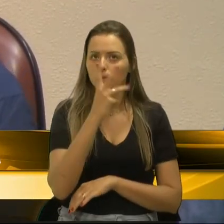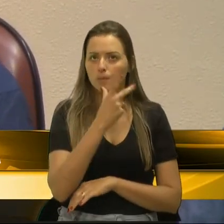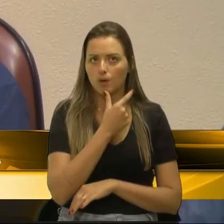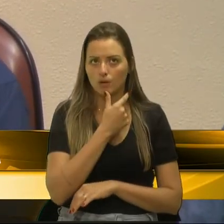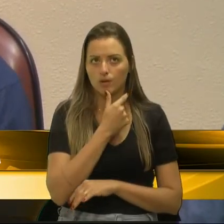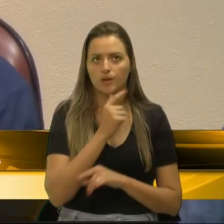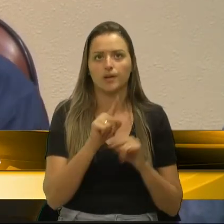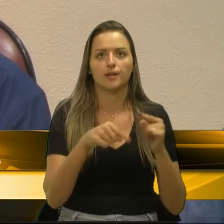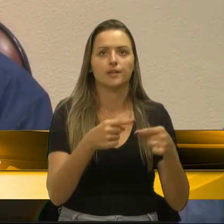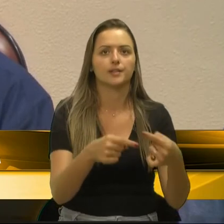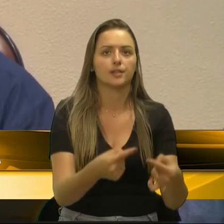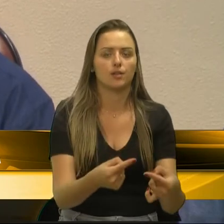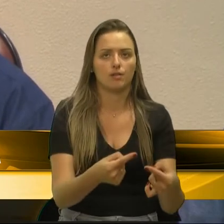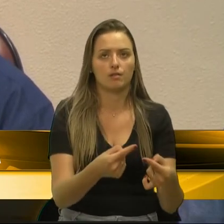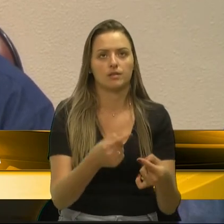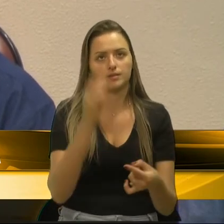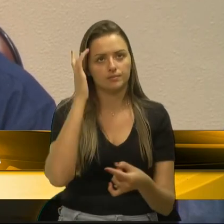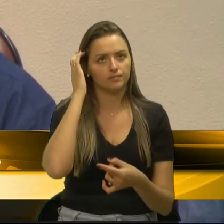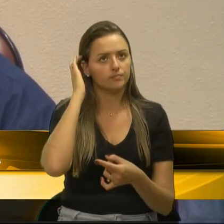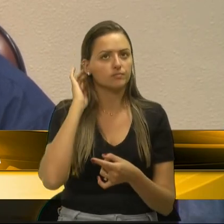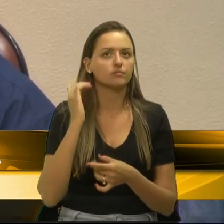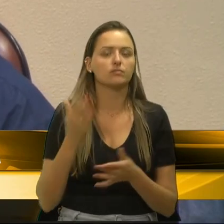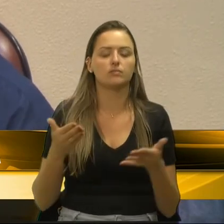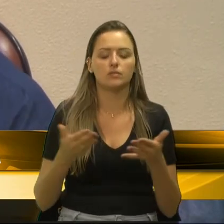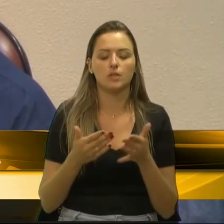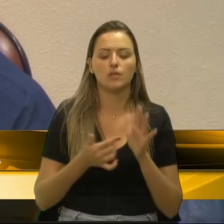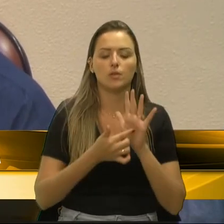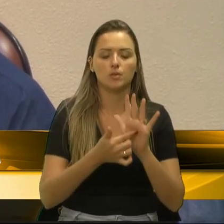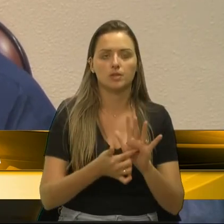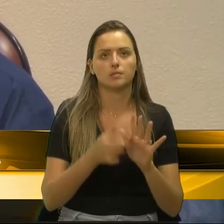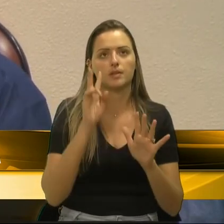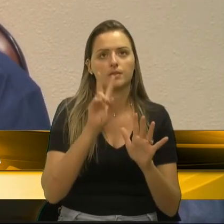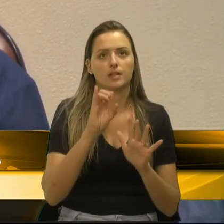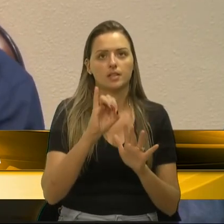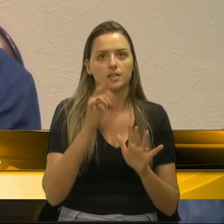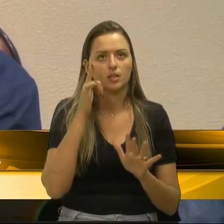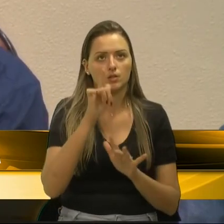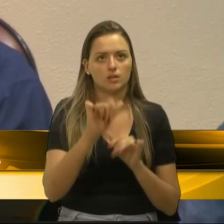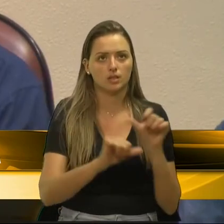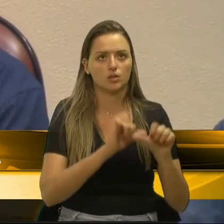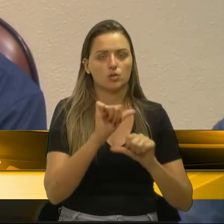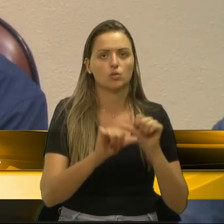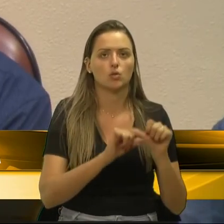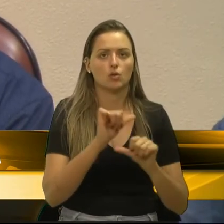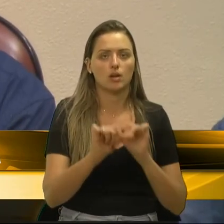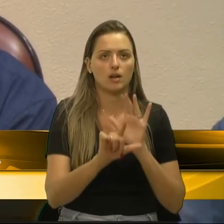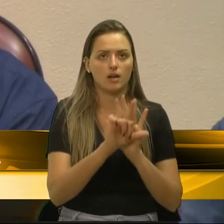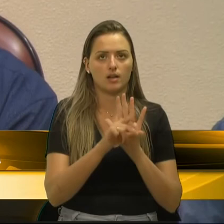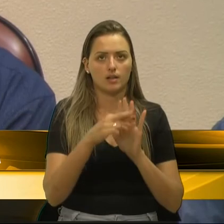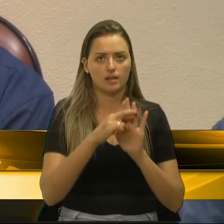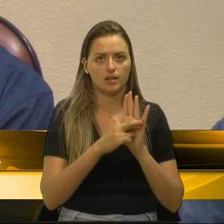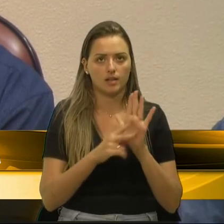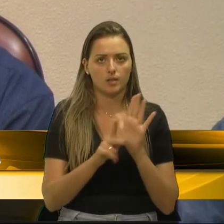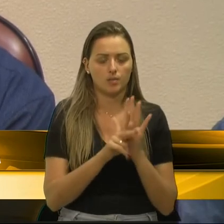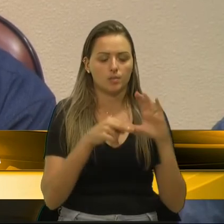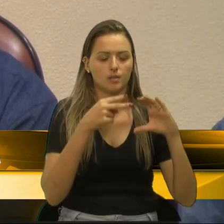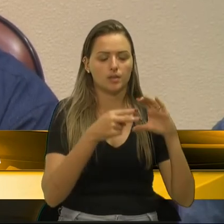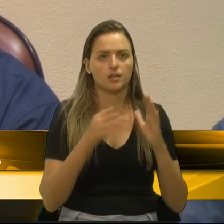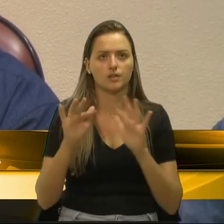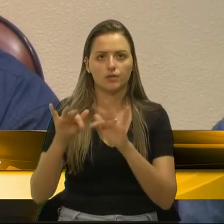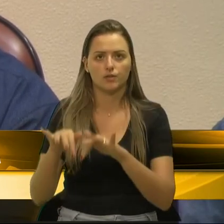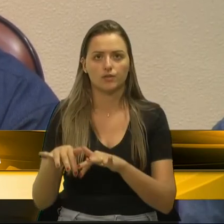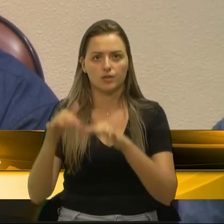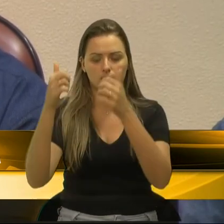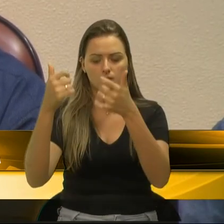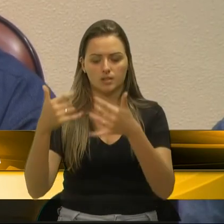acaba acontecendo então essas questões. Então já vamos levar para ver se a gente consegue mudar essa lei, né? Encerrado